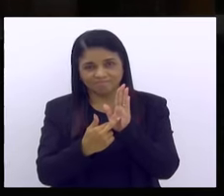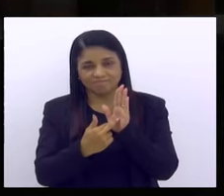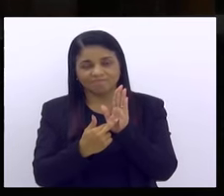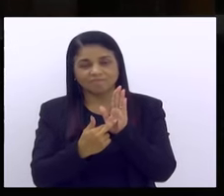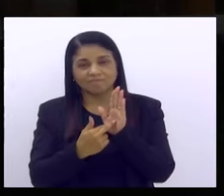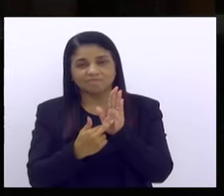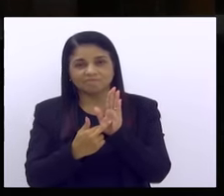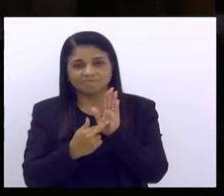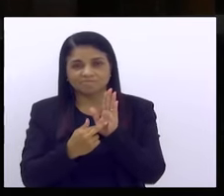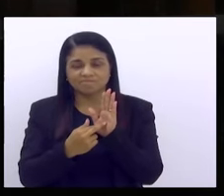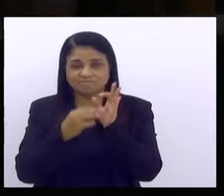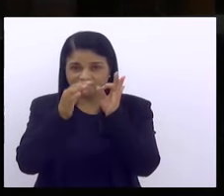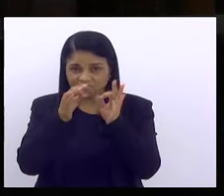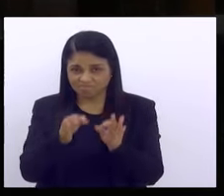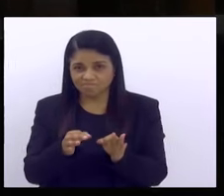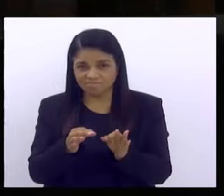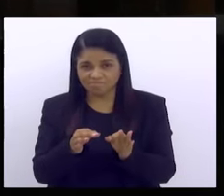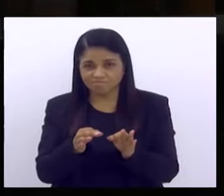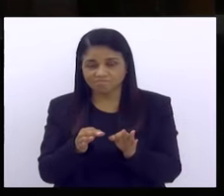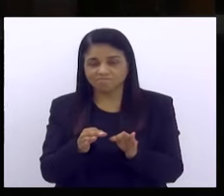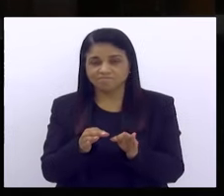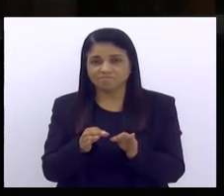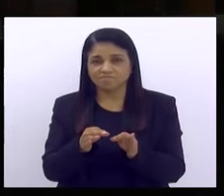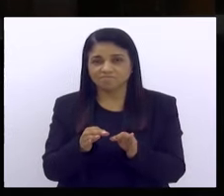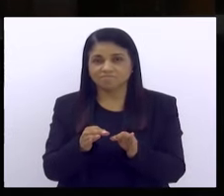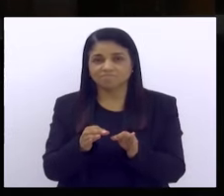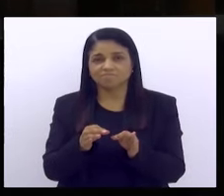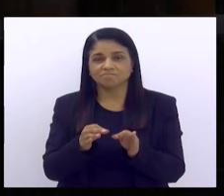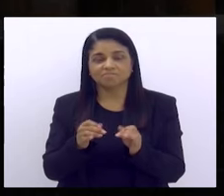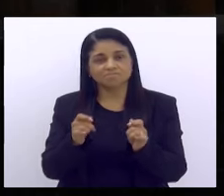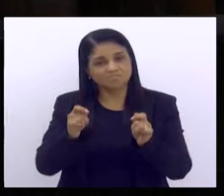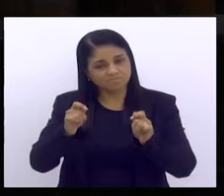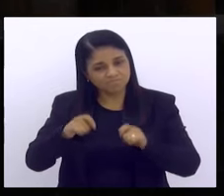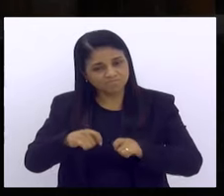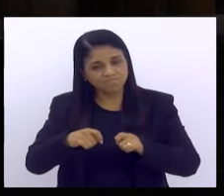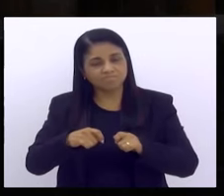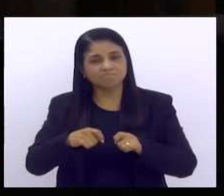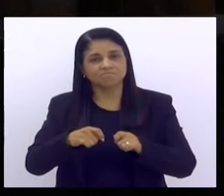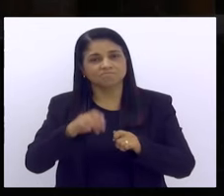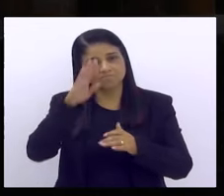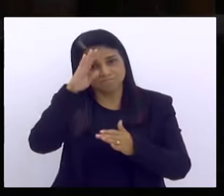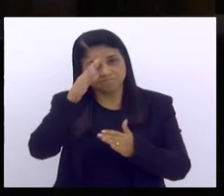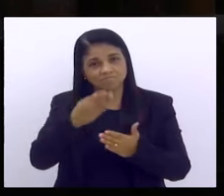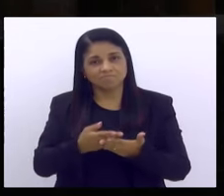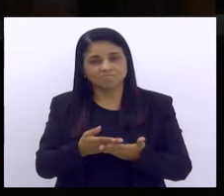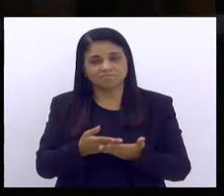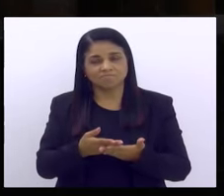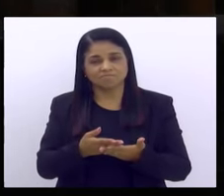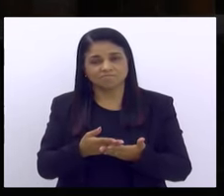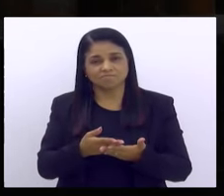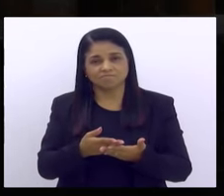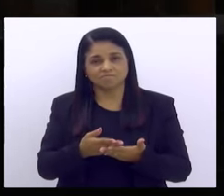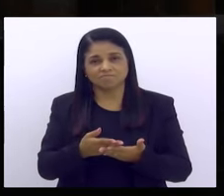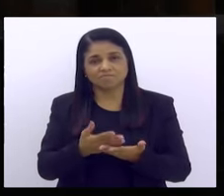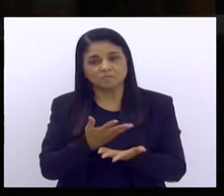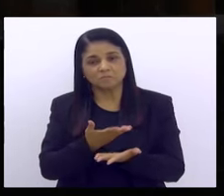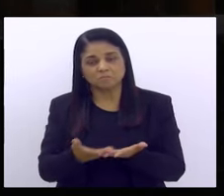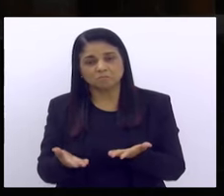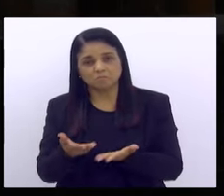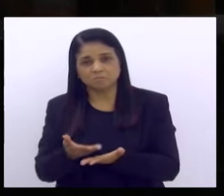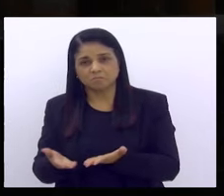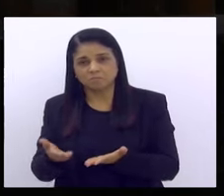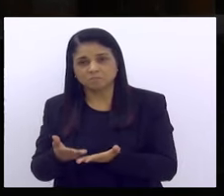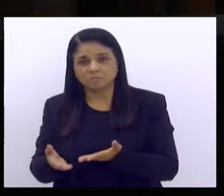que haja algo que possa ter credibilidade, para que não tenha se perdido